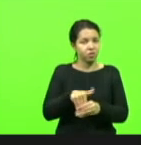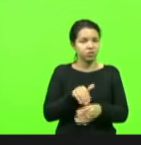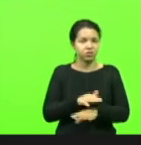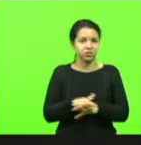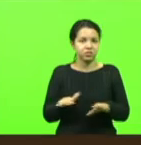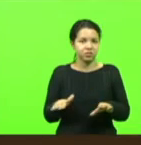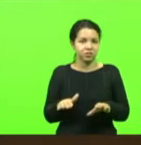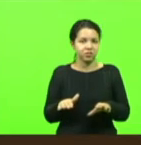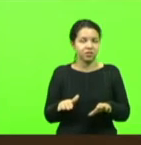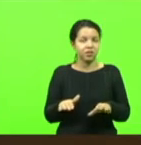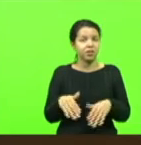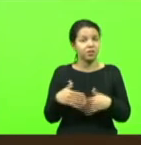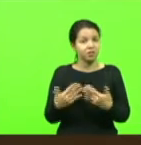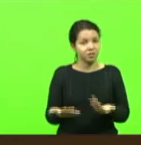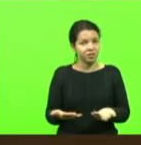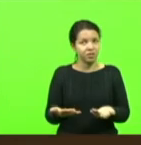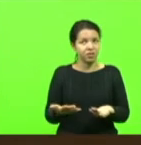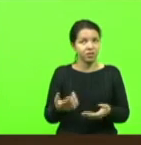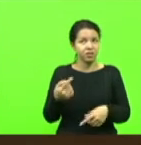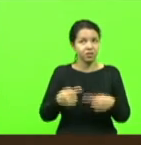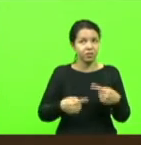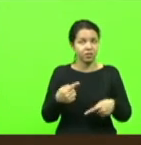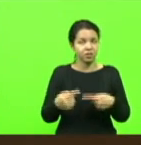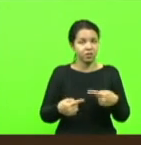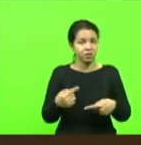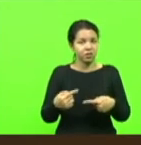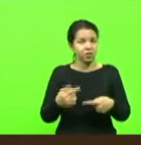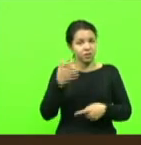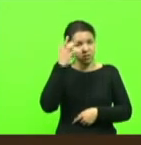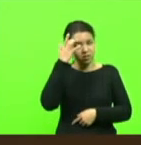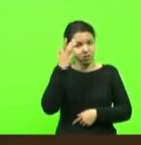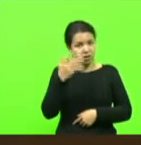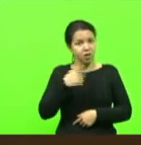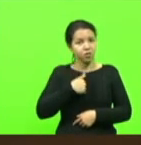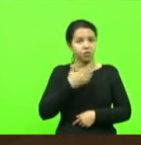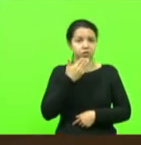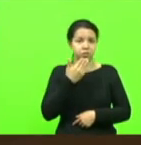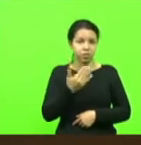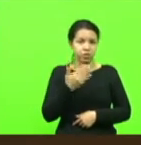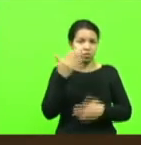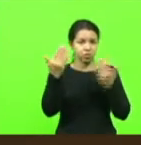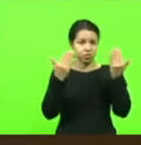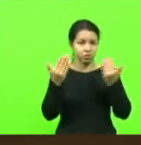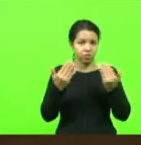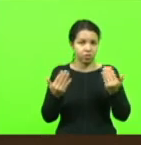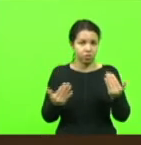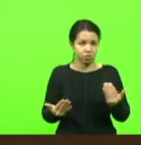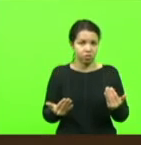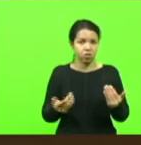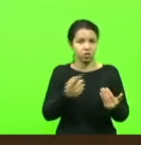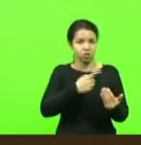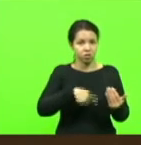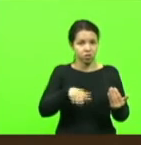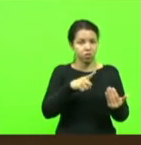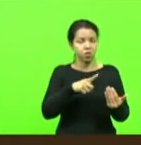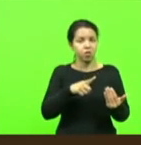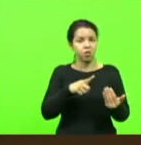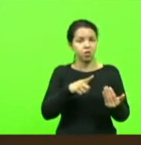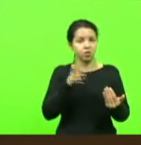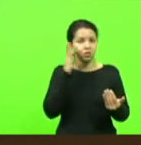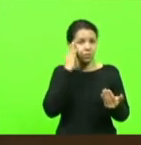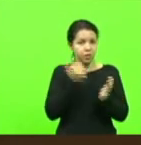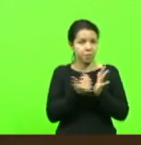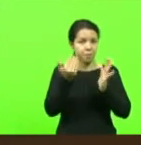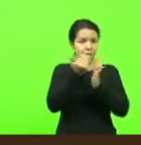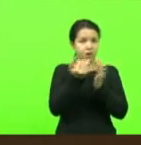debate eu vou eu vou fazer um vídeo eu vou eu vou fazer um pedido de vista ótimo até para a gente possa ter conhecimento